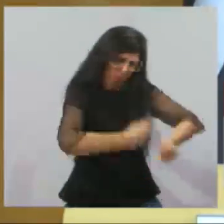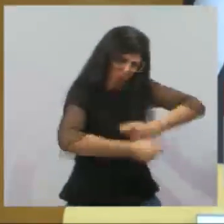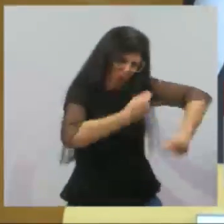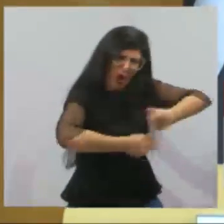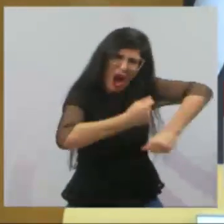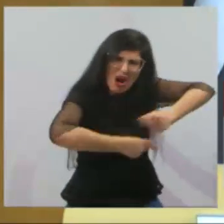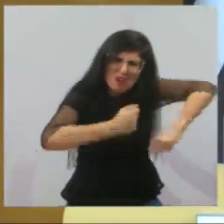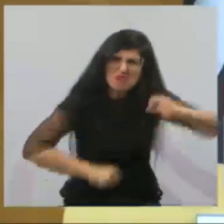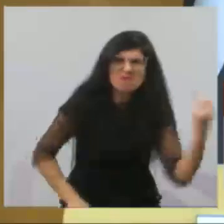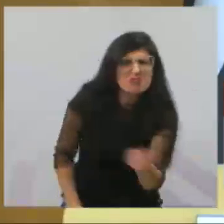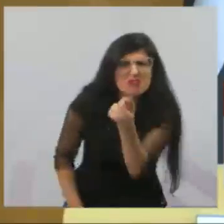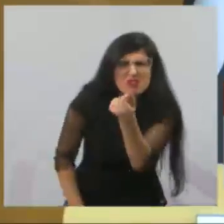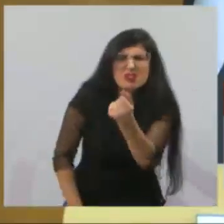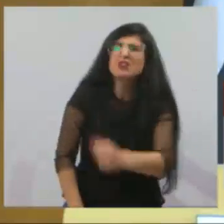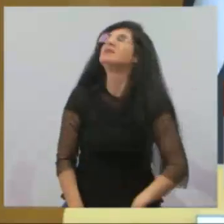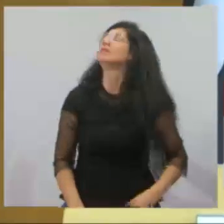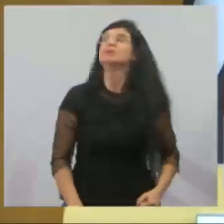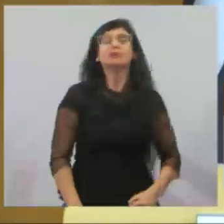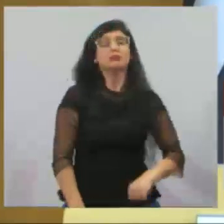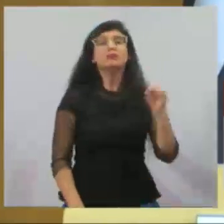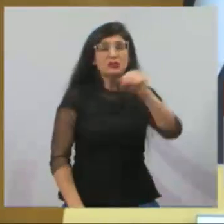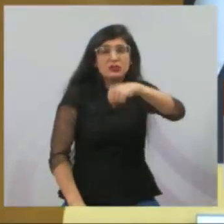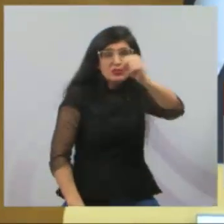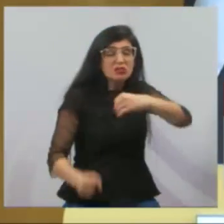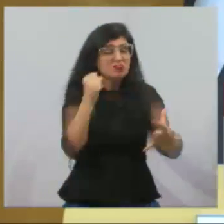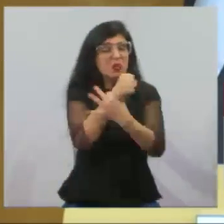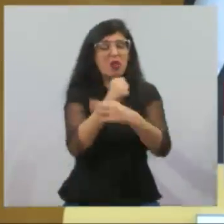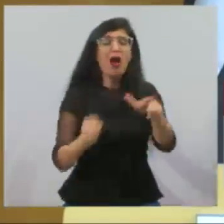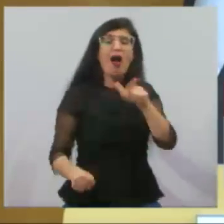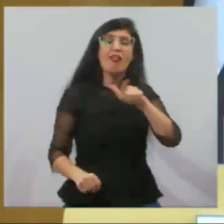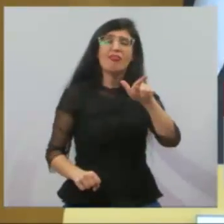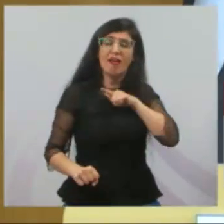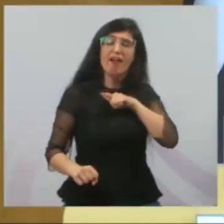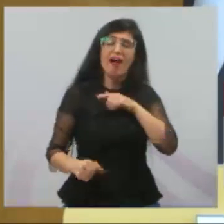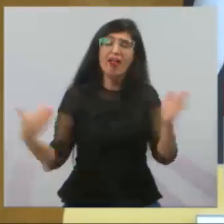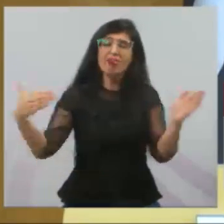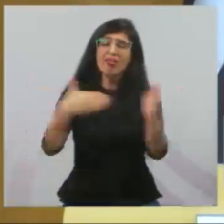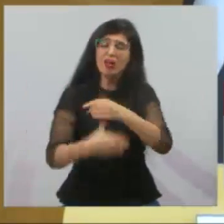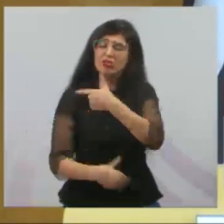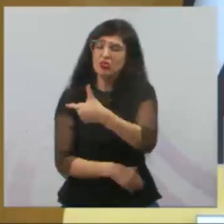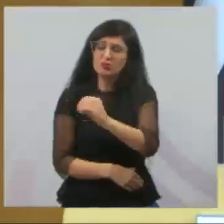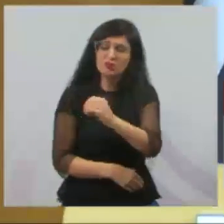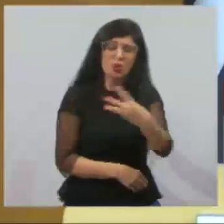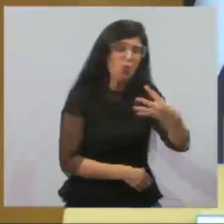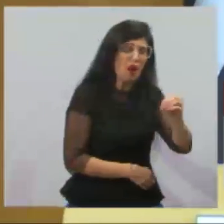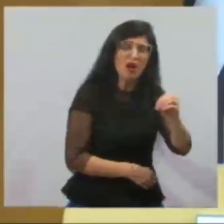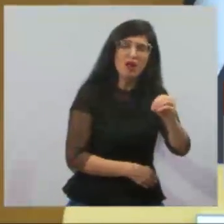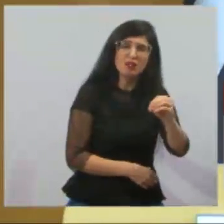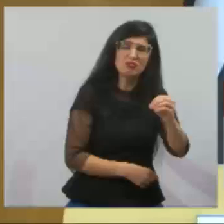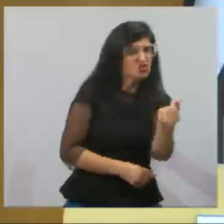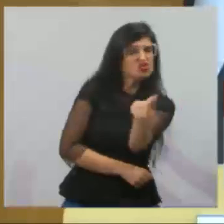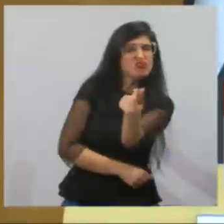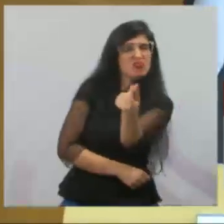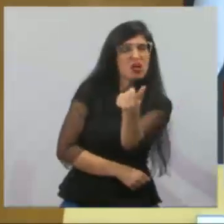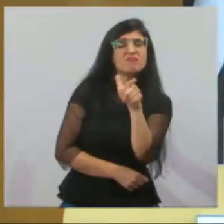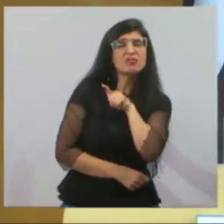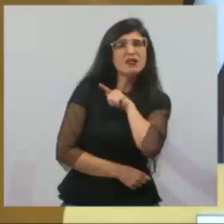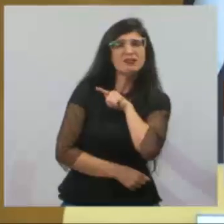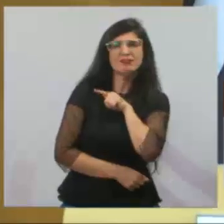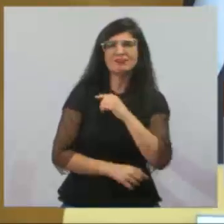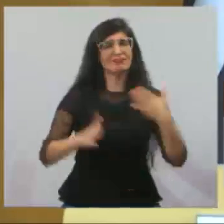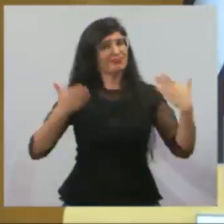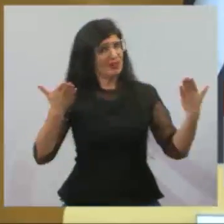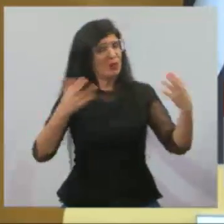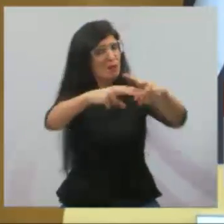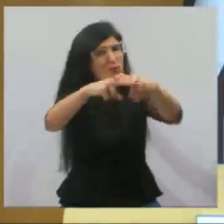e que fala que está com segurança até 2040. Então, mais um motivo para não aprovar esse projeto.